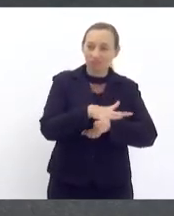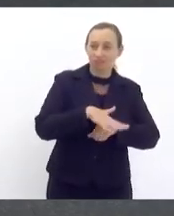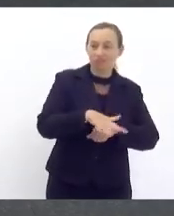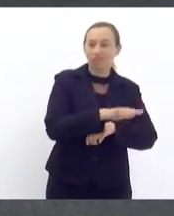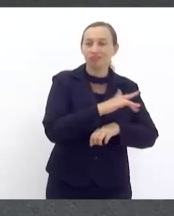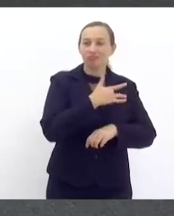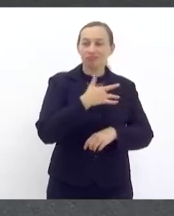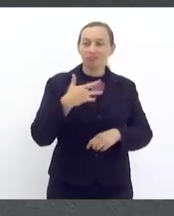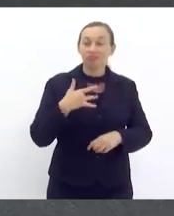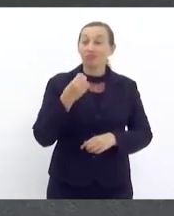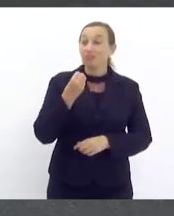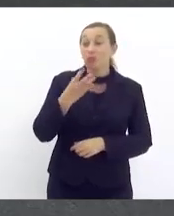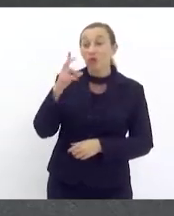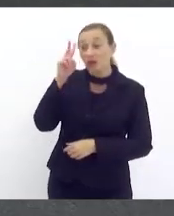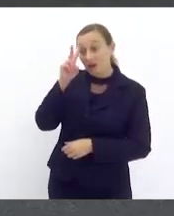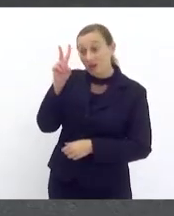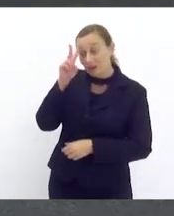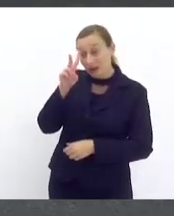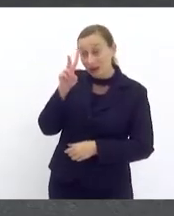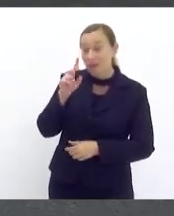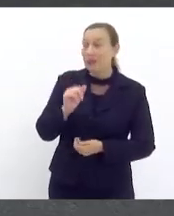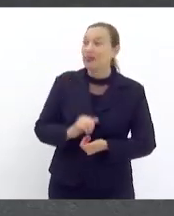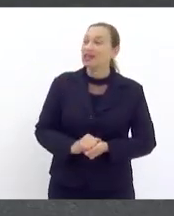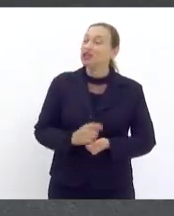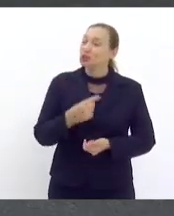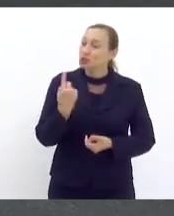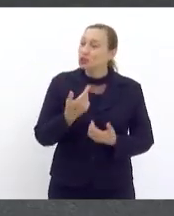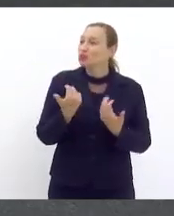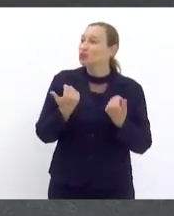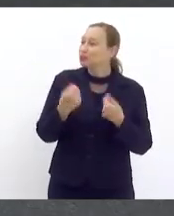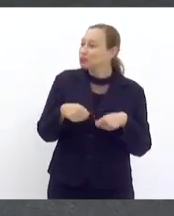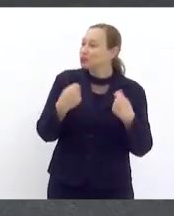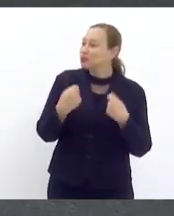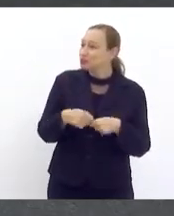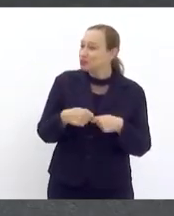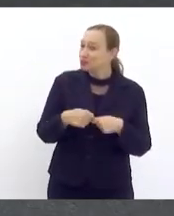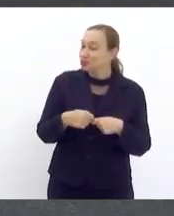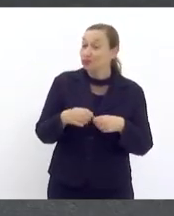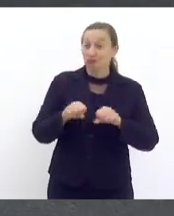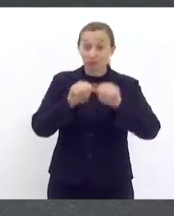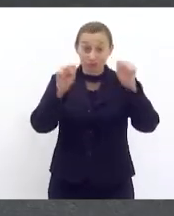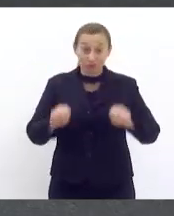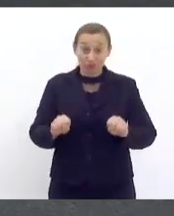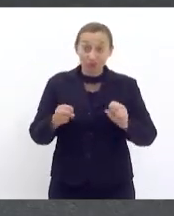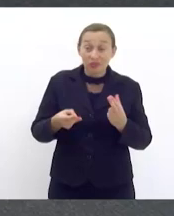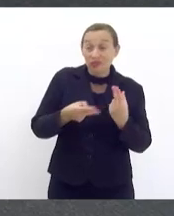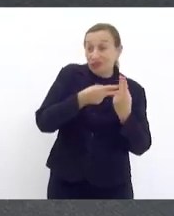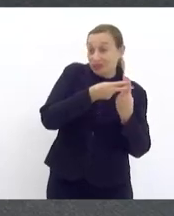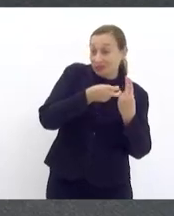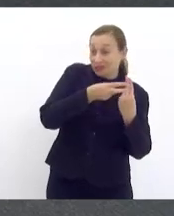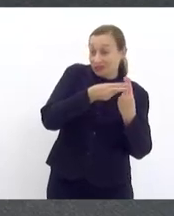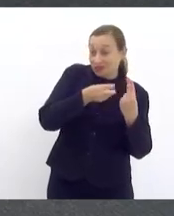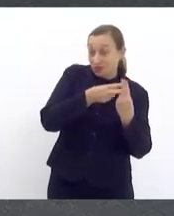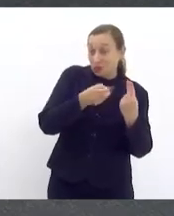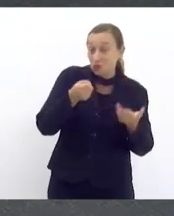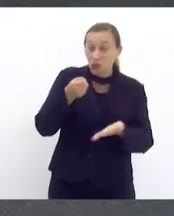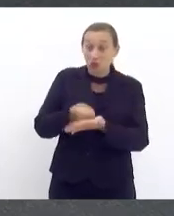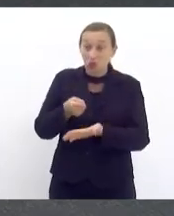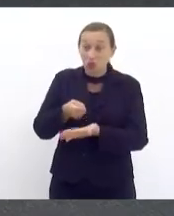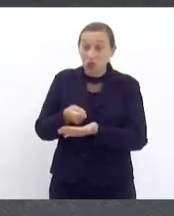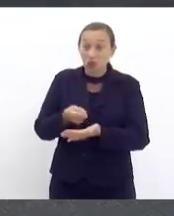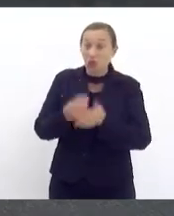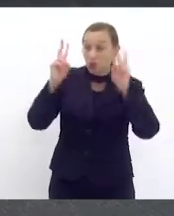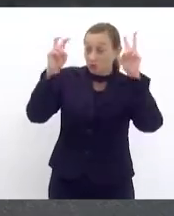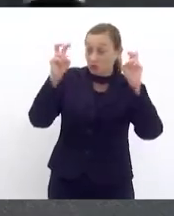é bom lembrar que nós precisamos e o Sistema Único de Saúde nos cobra isso as questões